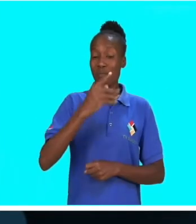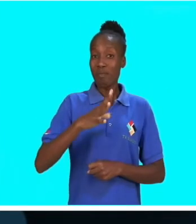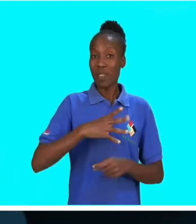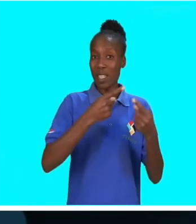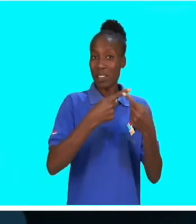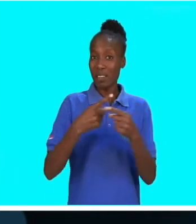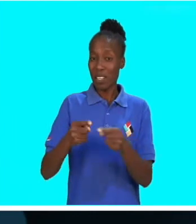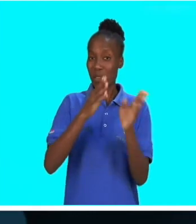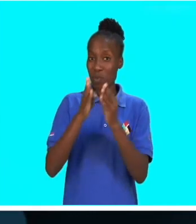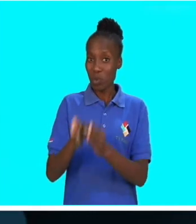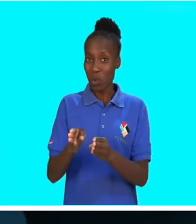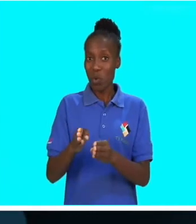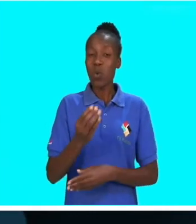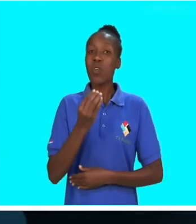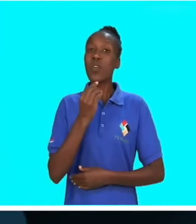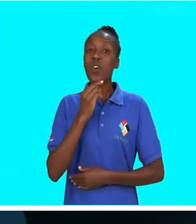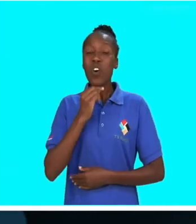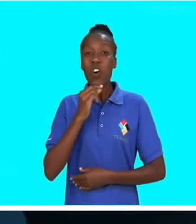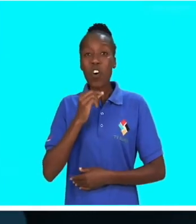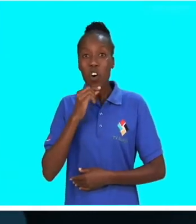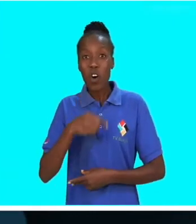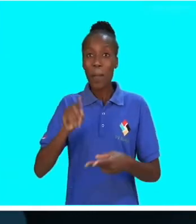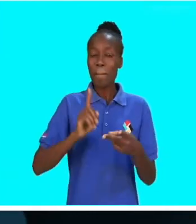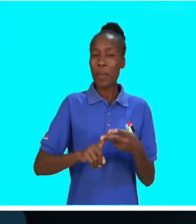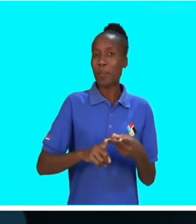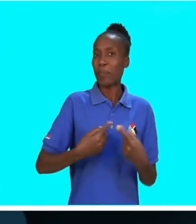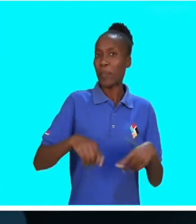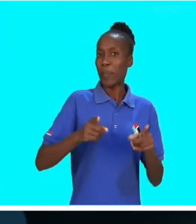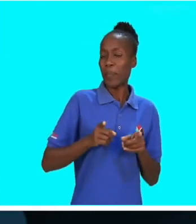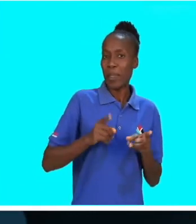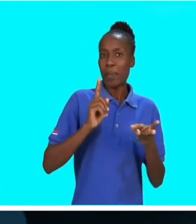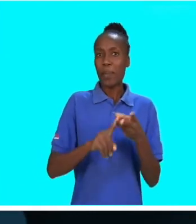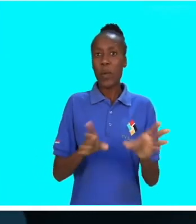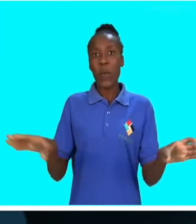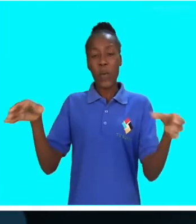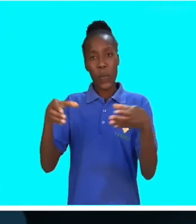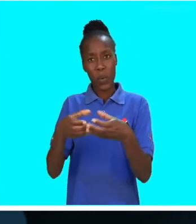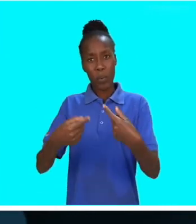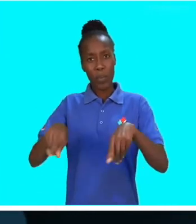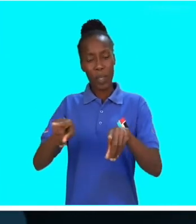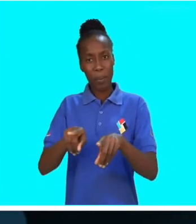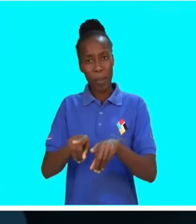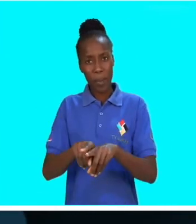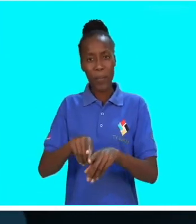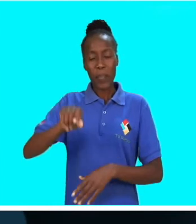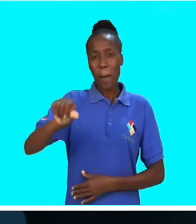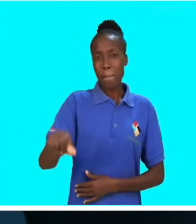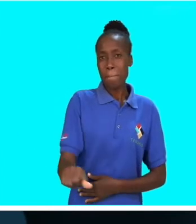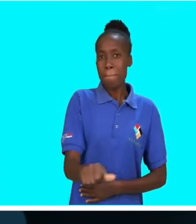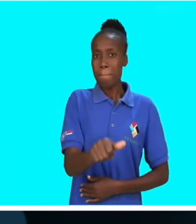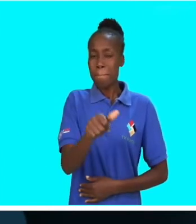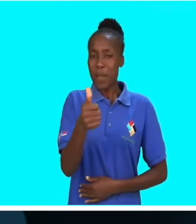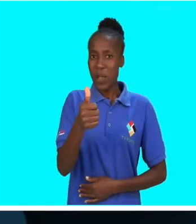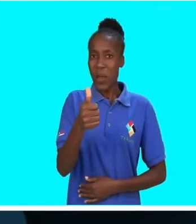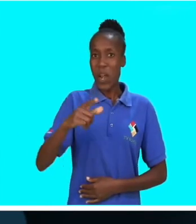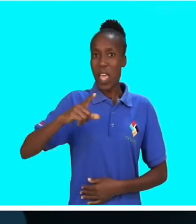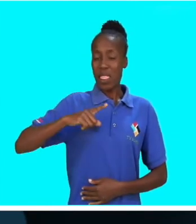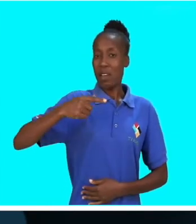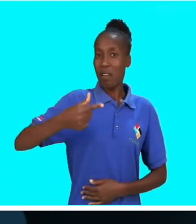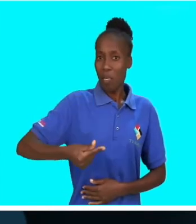do ano masculino e naturalmente feminino, para além da categoria melhor